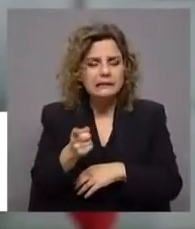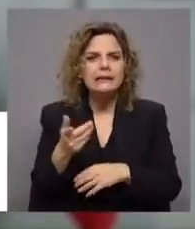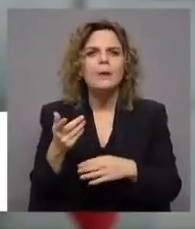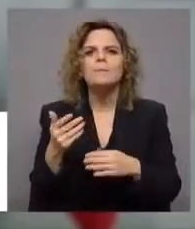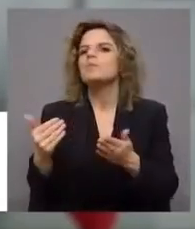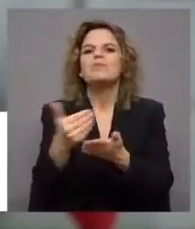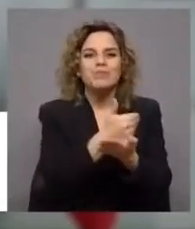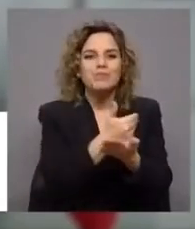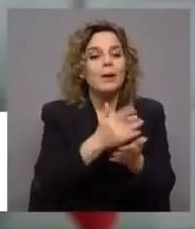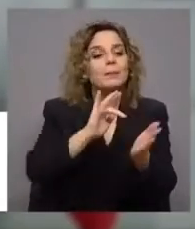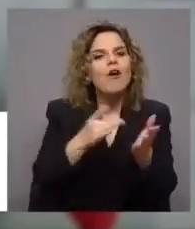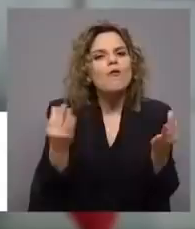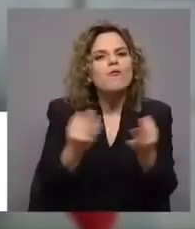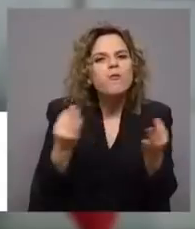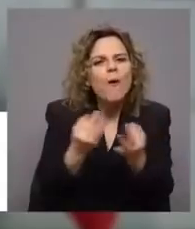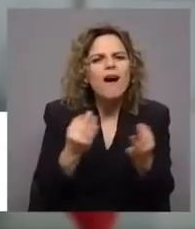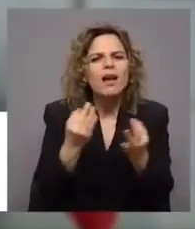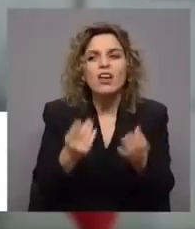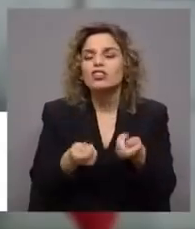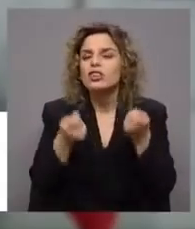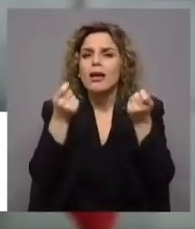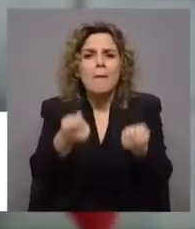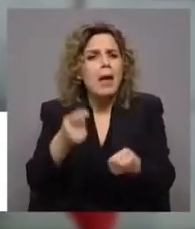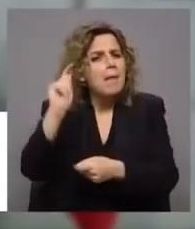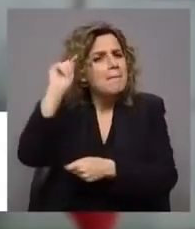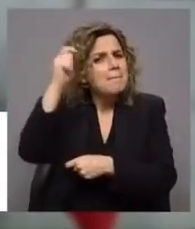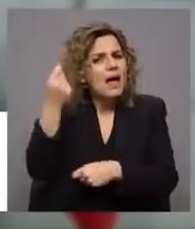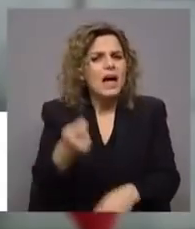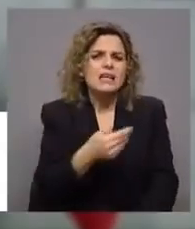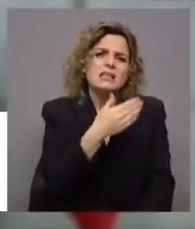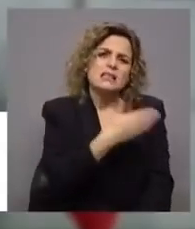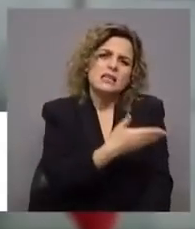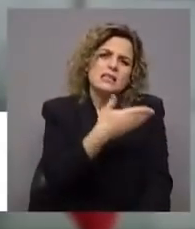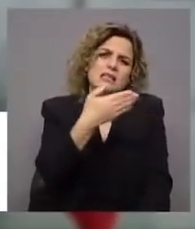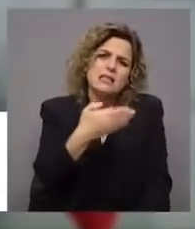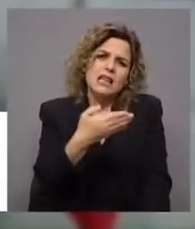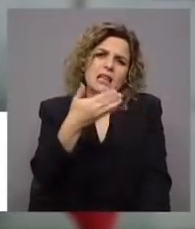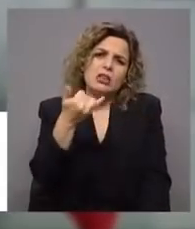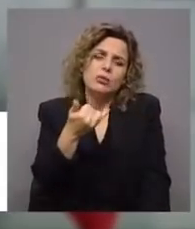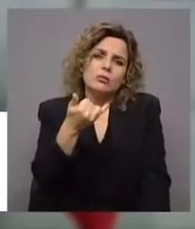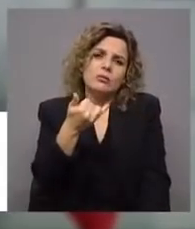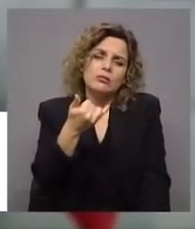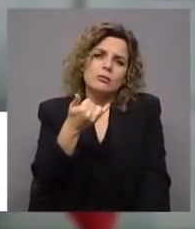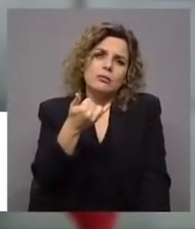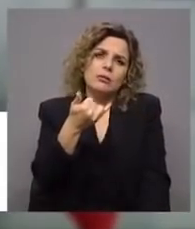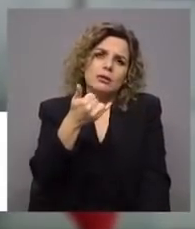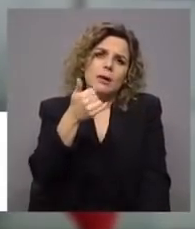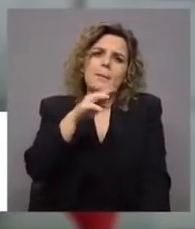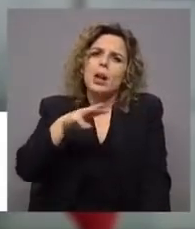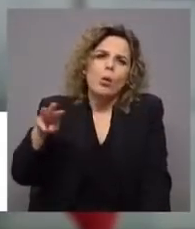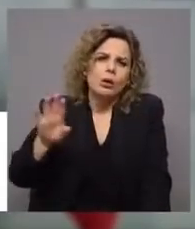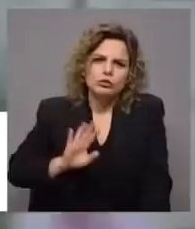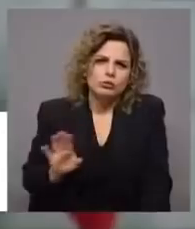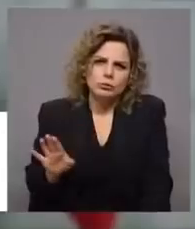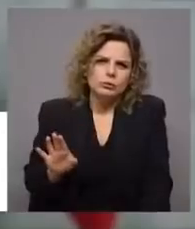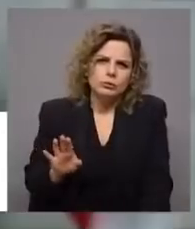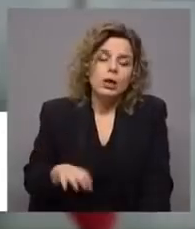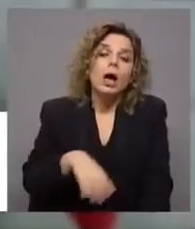prejuízo que o Brasil teve nos seus investimentos, chegou a 172 bilhões. Foram